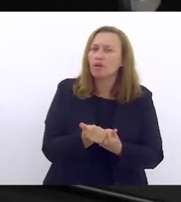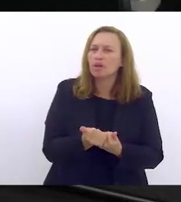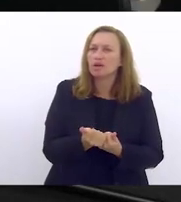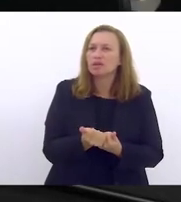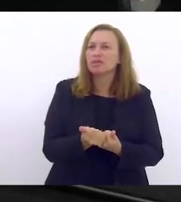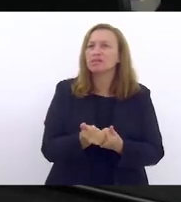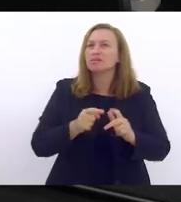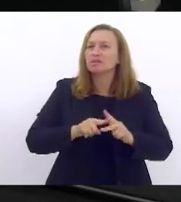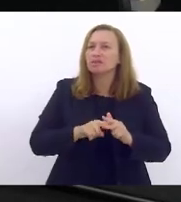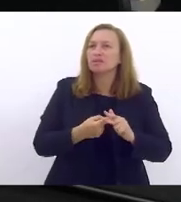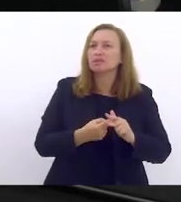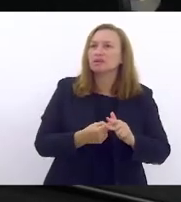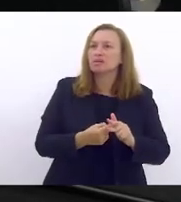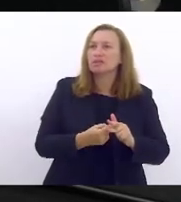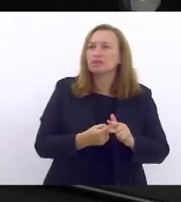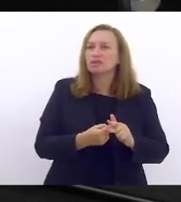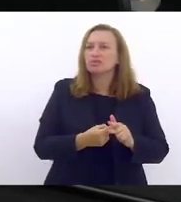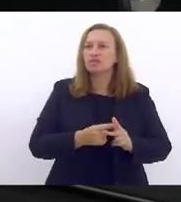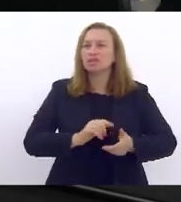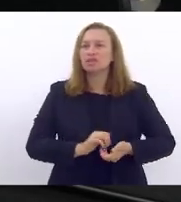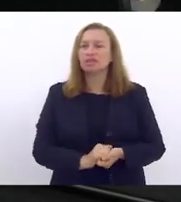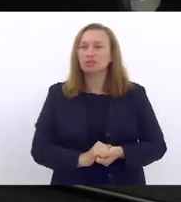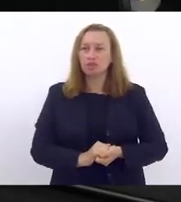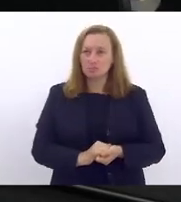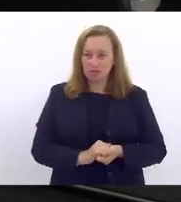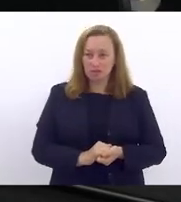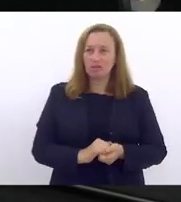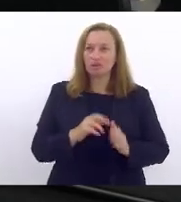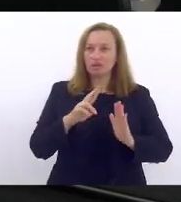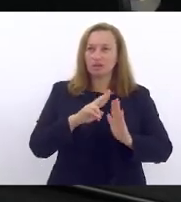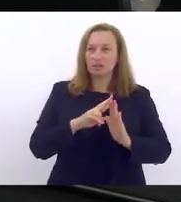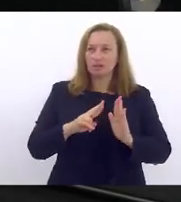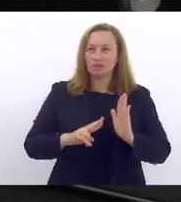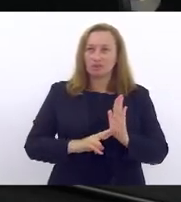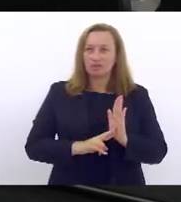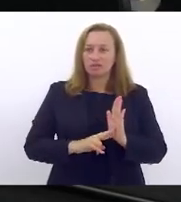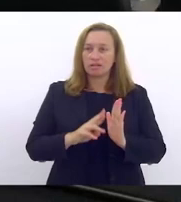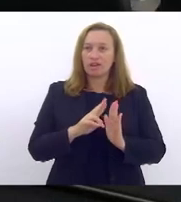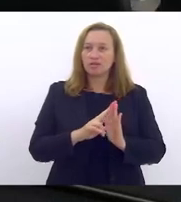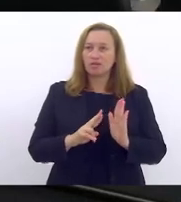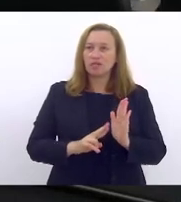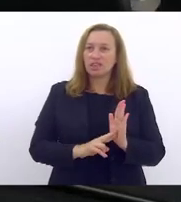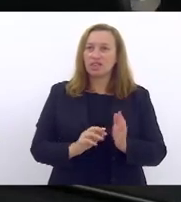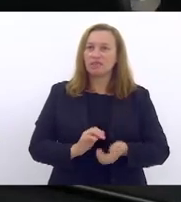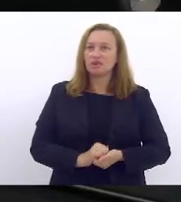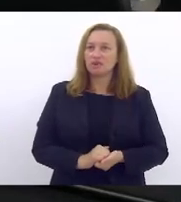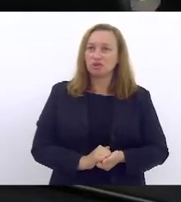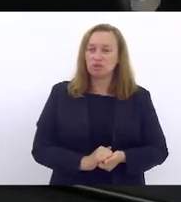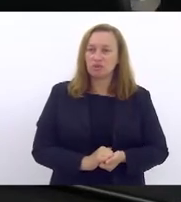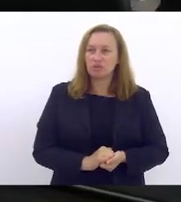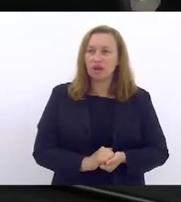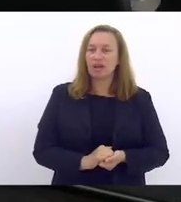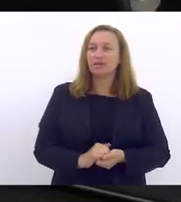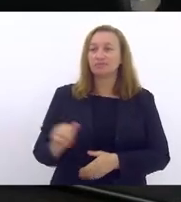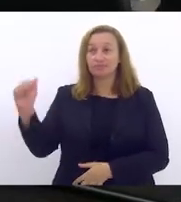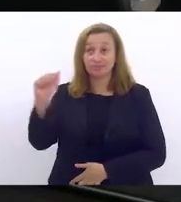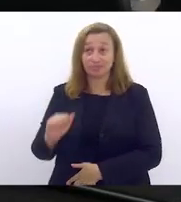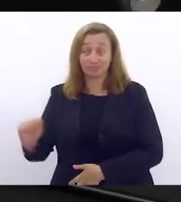essa regulamentação que a Morgana vem trabalhando lá na Associação